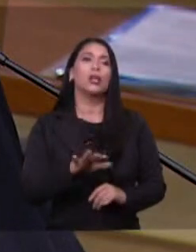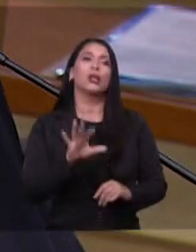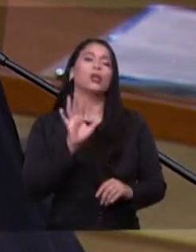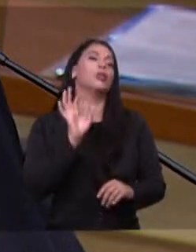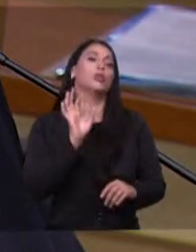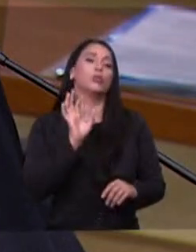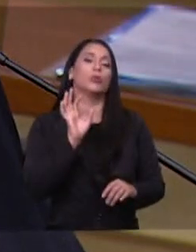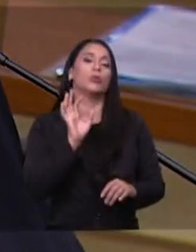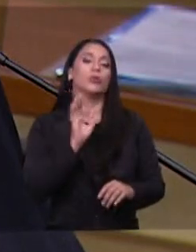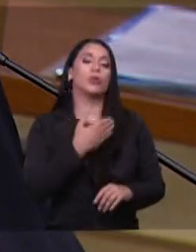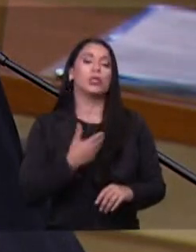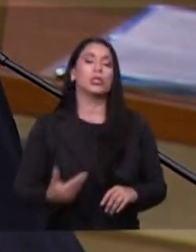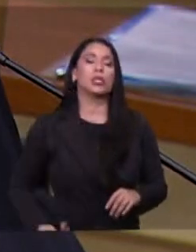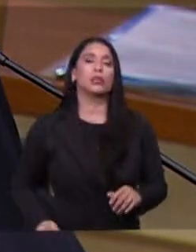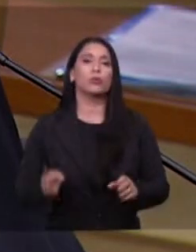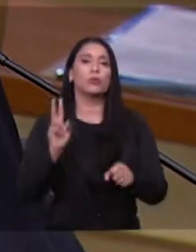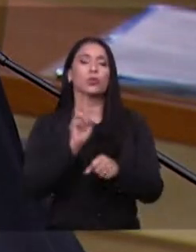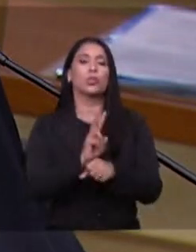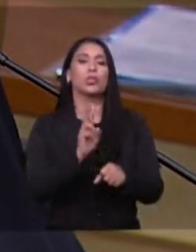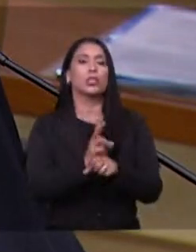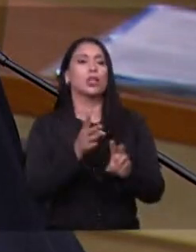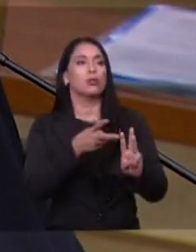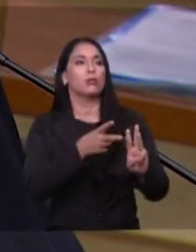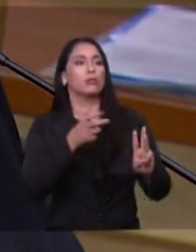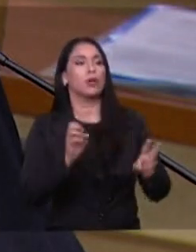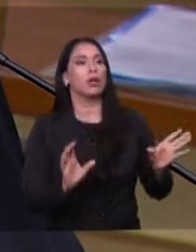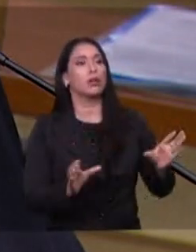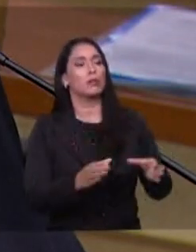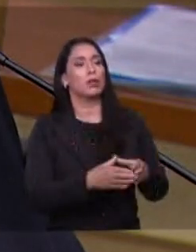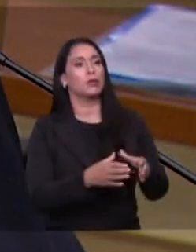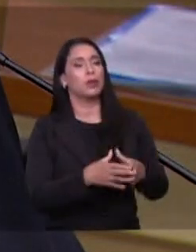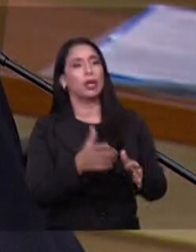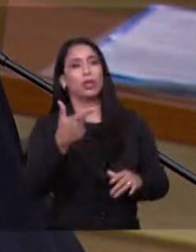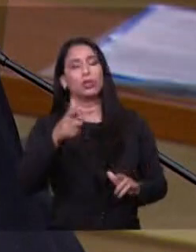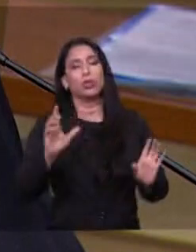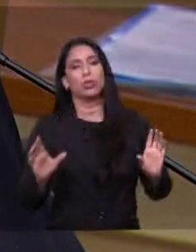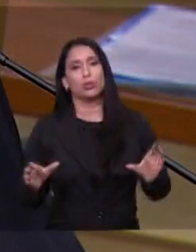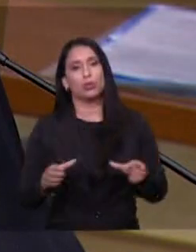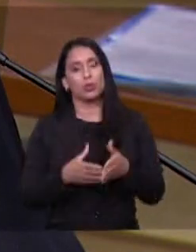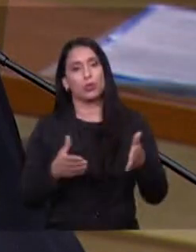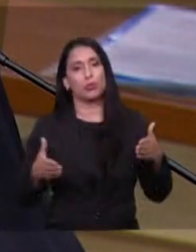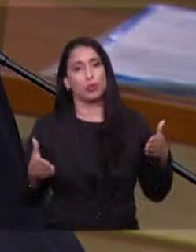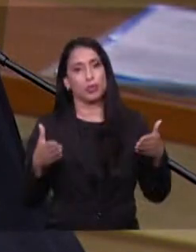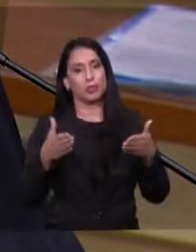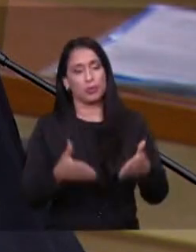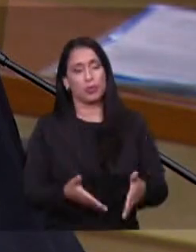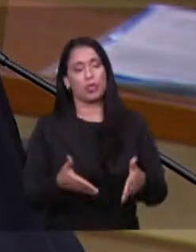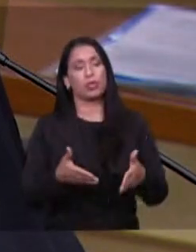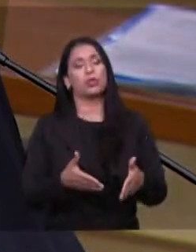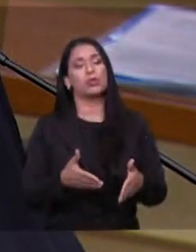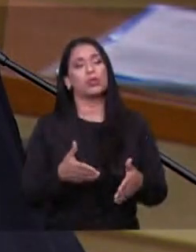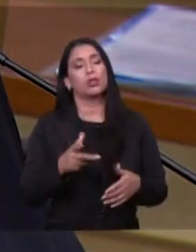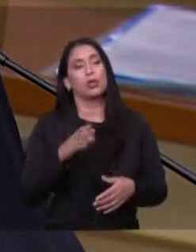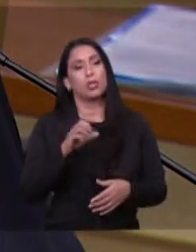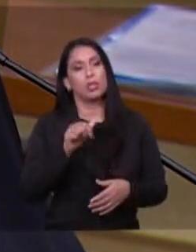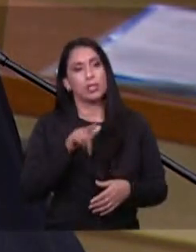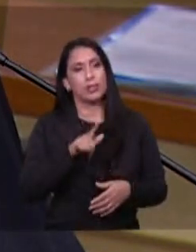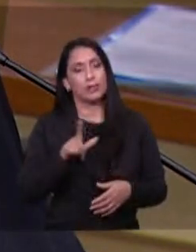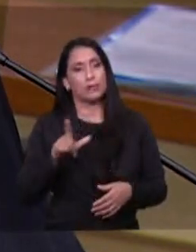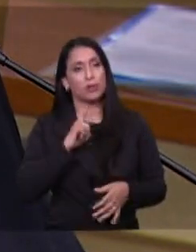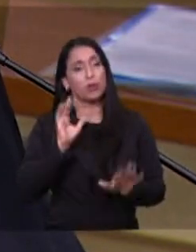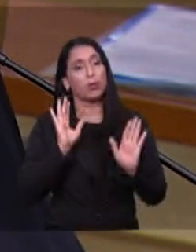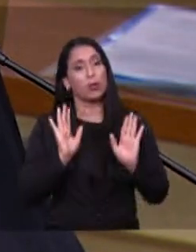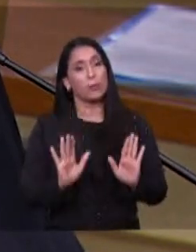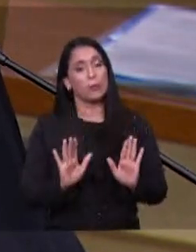protegerá as manifestações das culturas populares indígenas e afro-brasileiras e de outros grupos participantes do processo civilizatório nacional, não